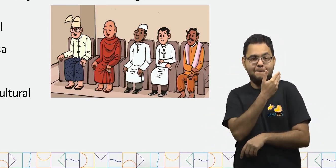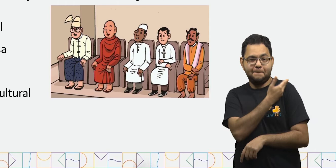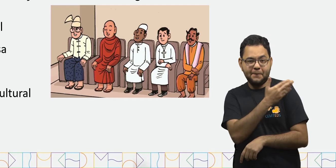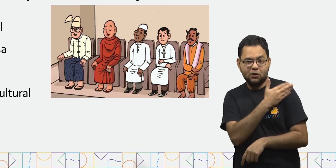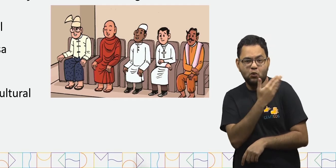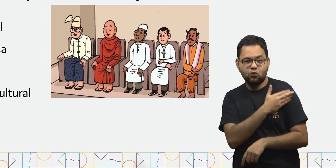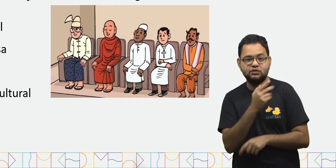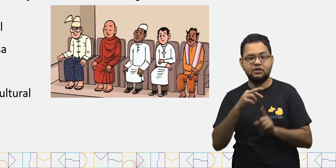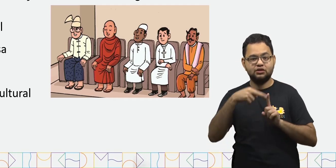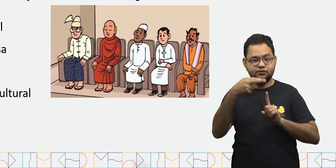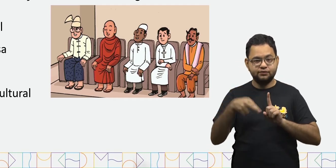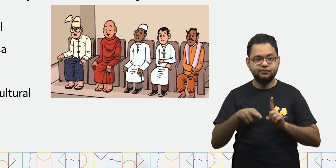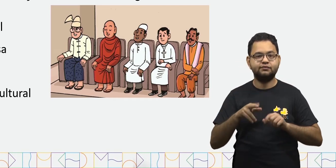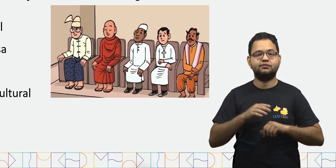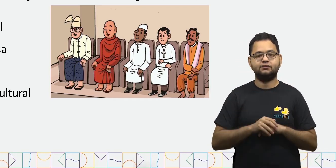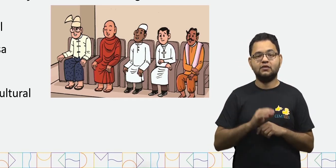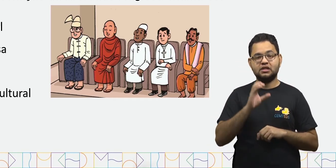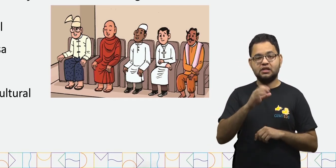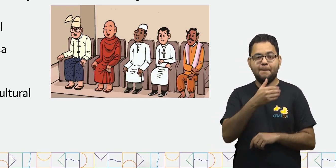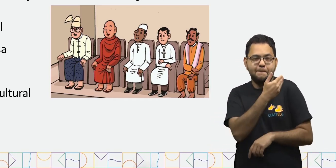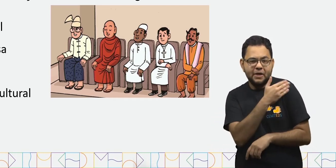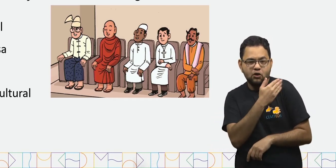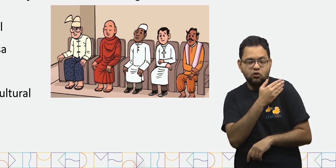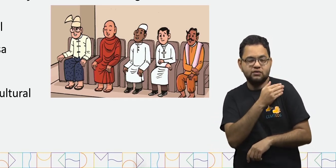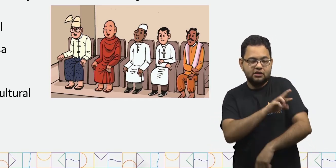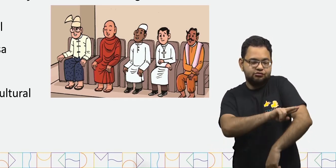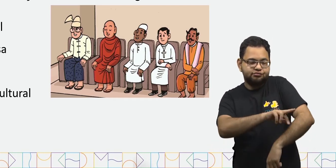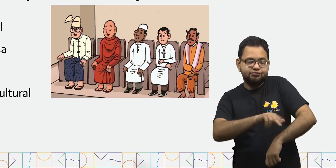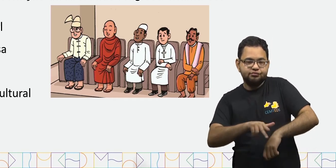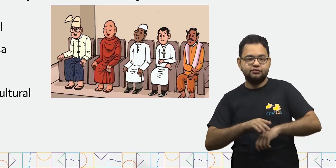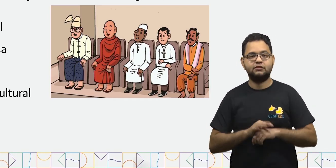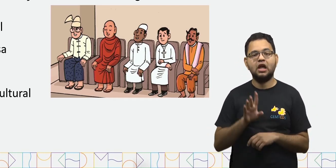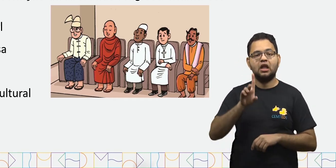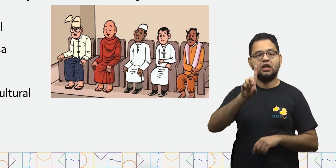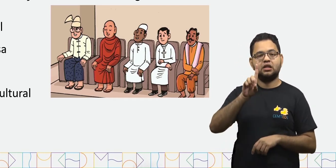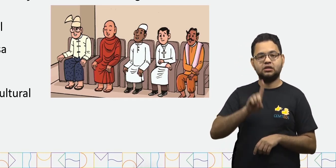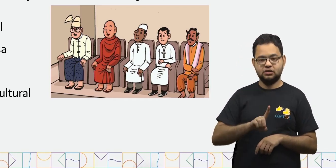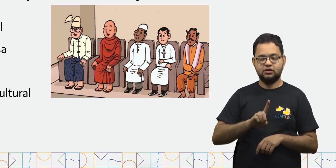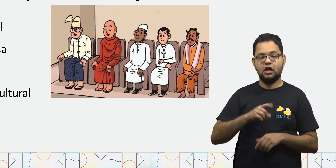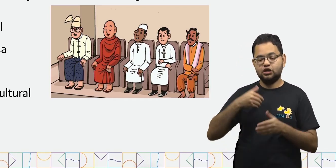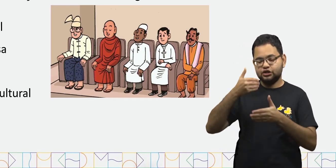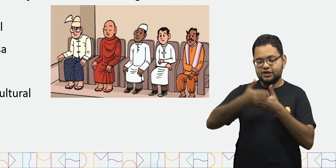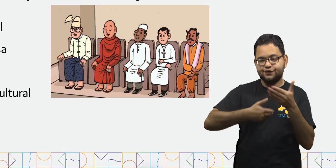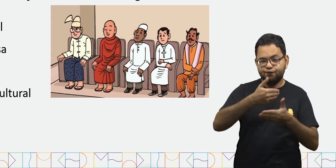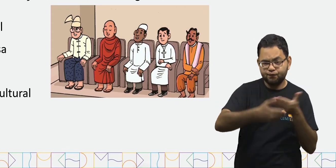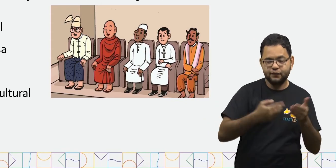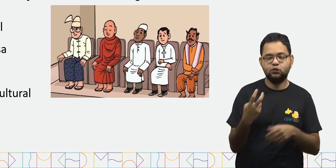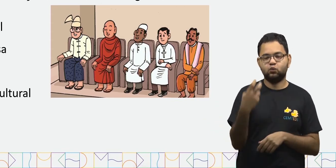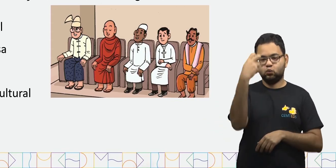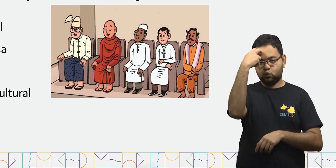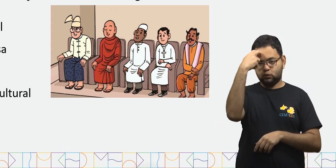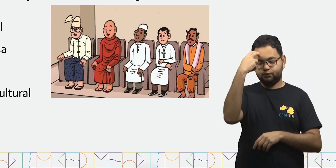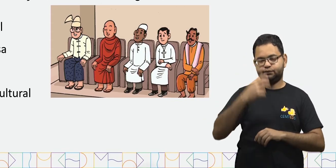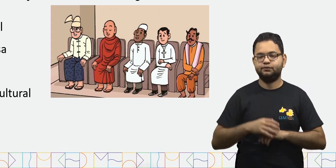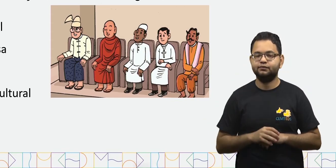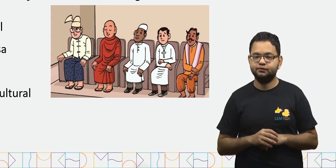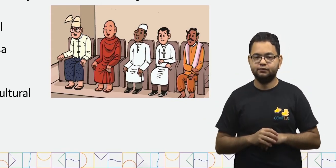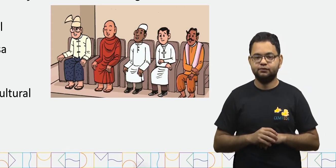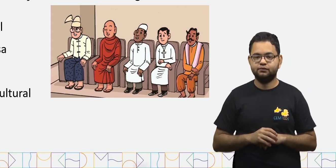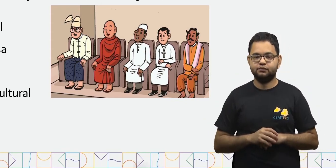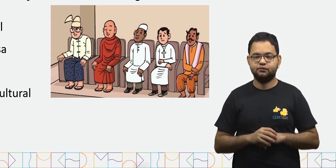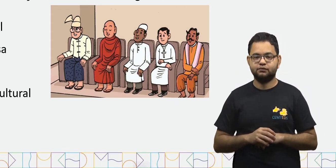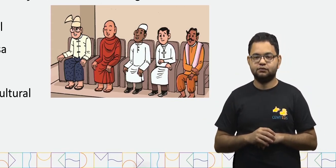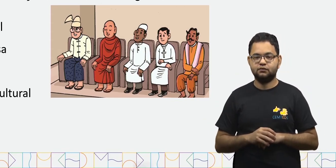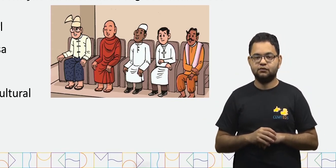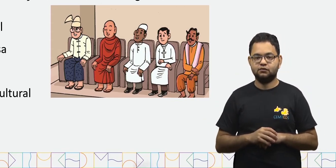religiosa. Alternativa C, preconceito racial. E alternativa D, desenvolvimento cultural. Lembrando